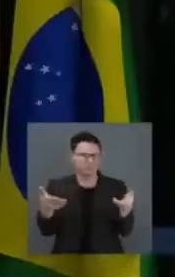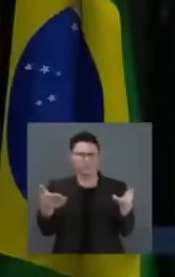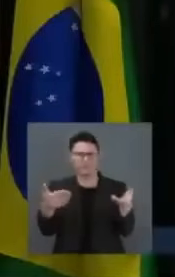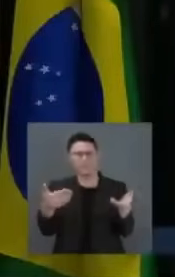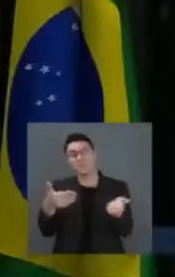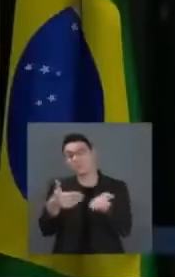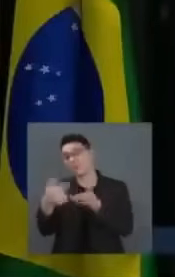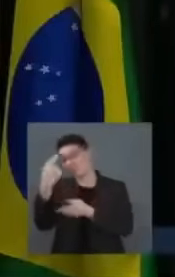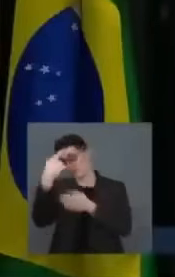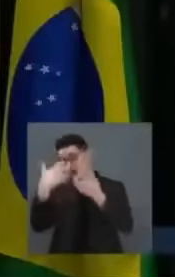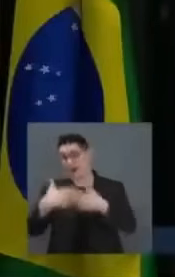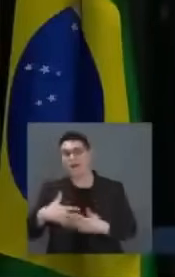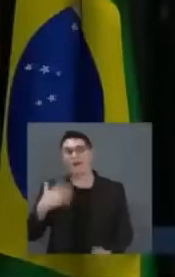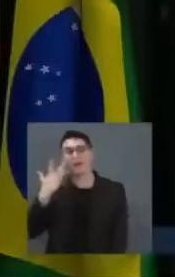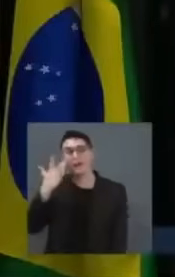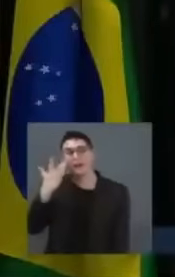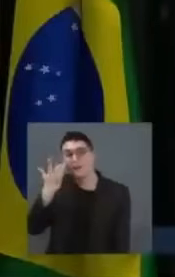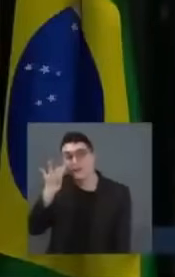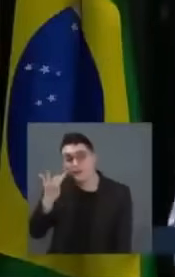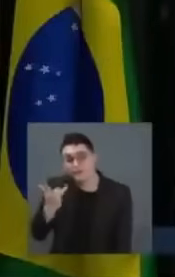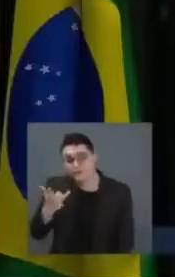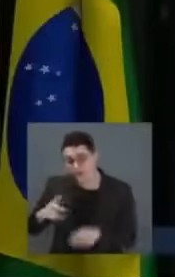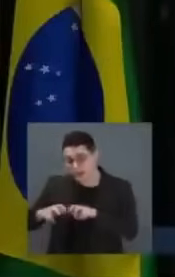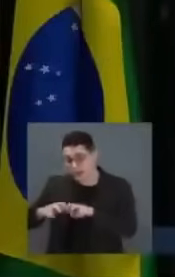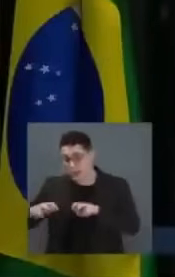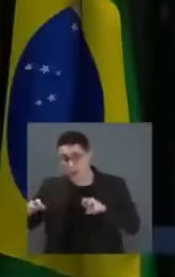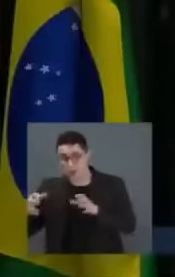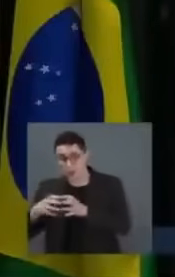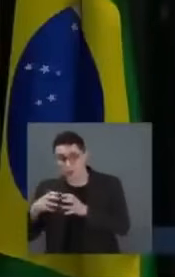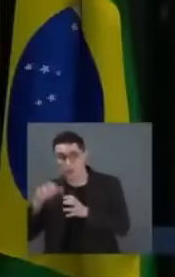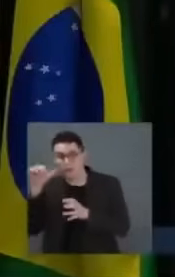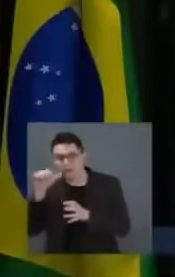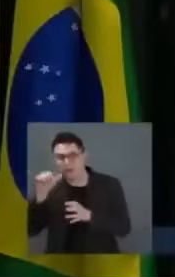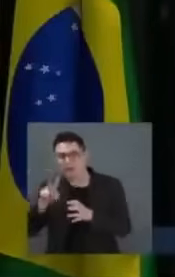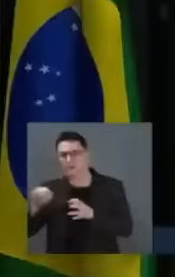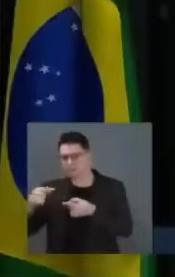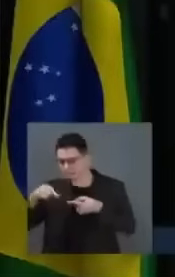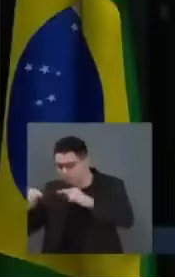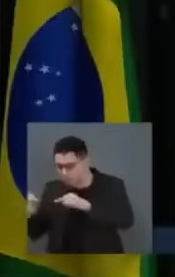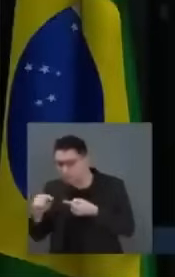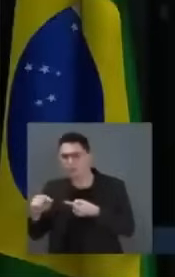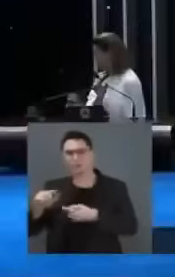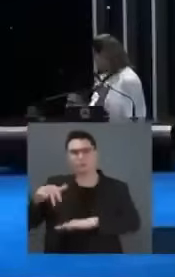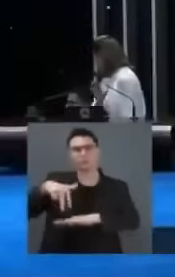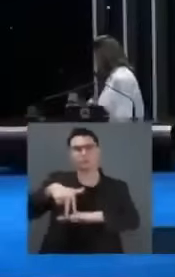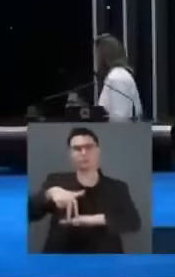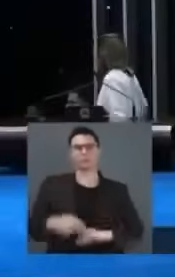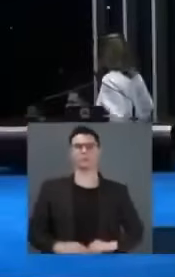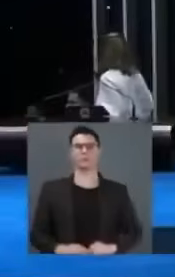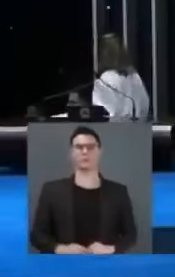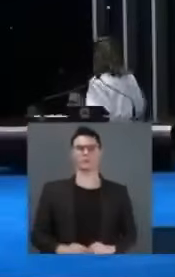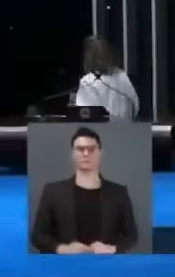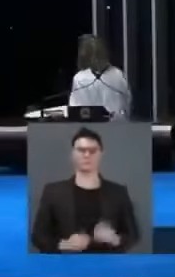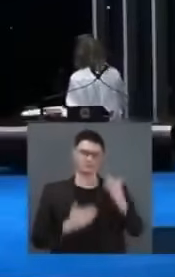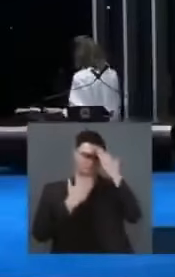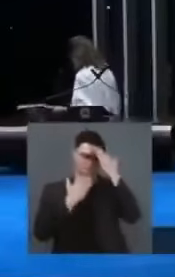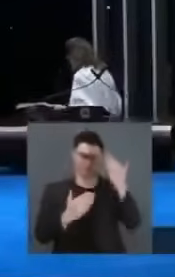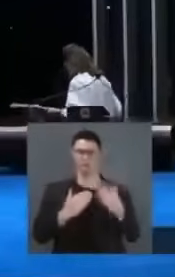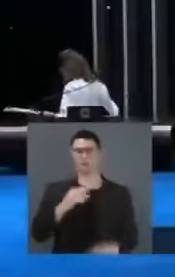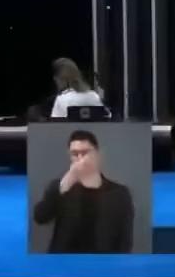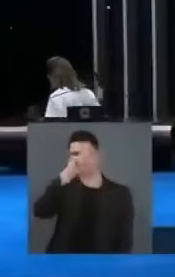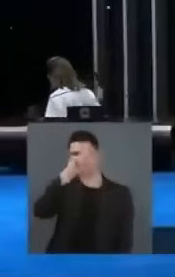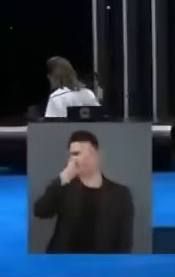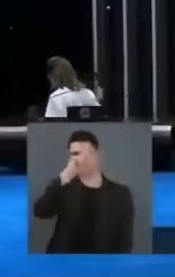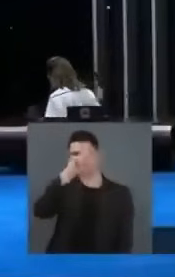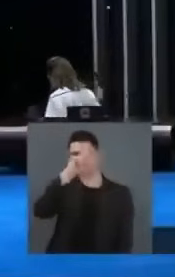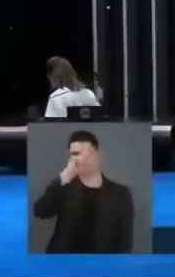gente pensar. E amanhã, presidente, a bancada feminina vai se manifestar em peso sobre o assunto. Muito obrigado. Obrigado, senadora Soraya Tronico. A palavra,